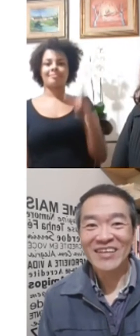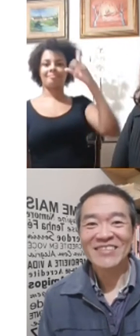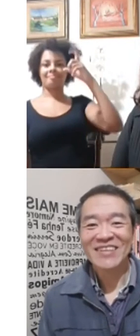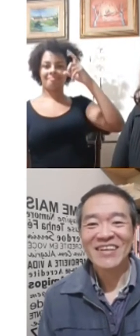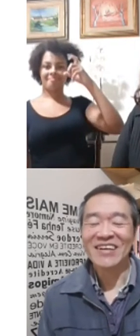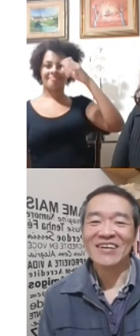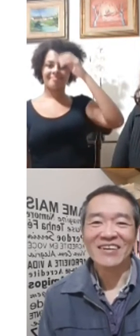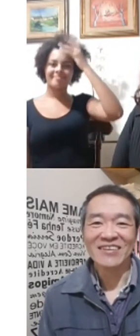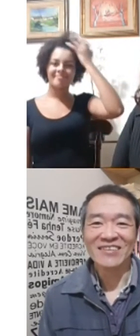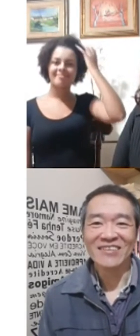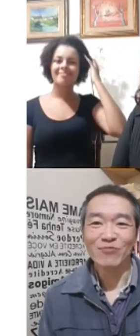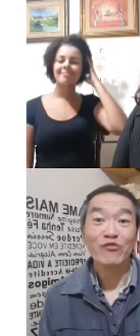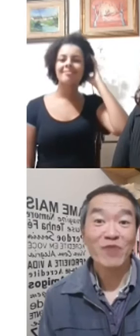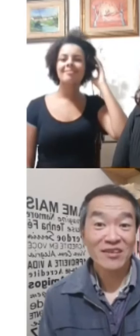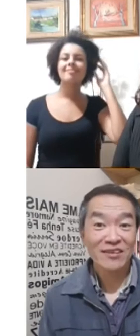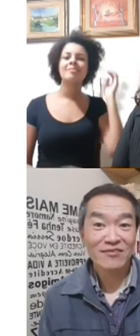colocando,